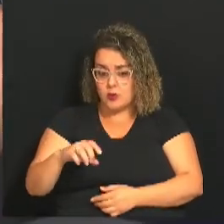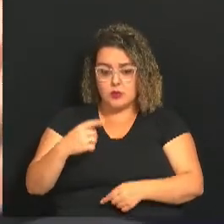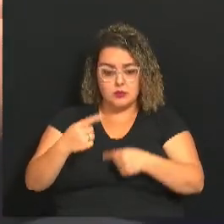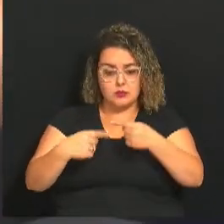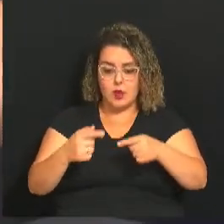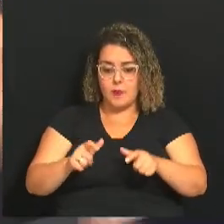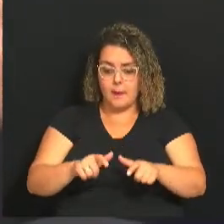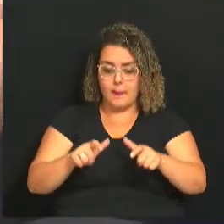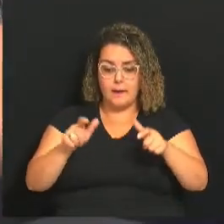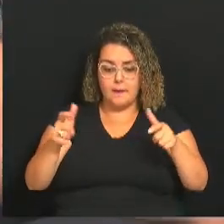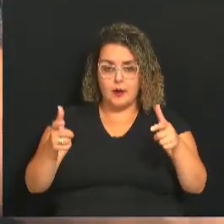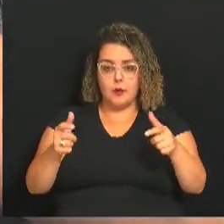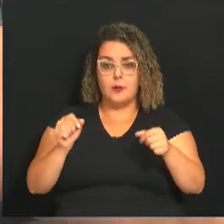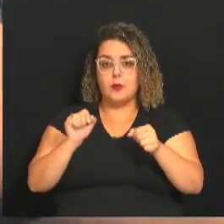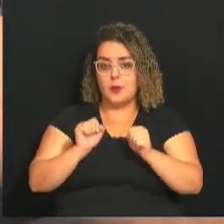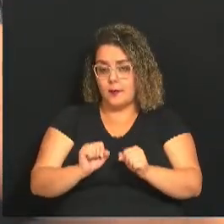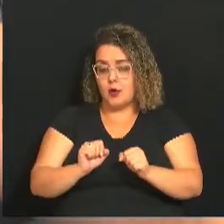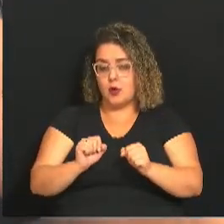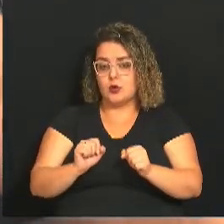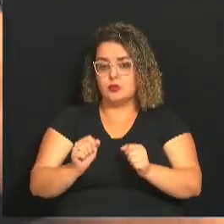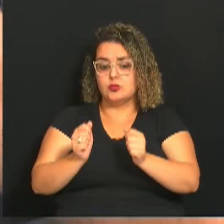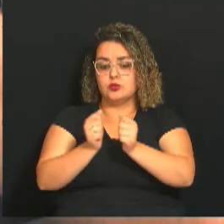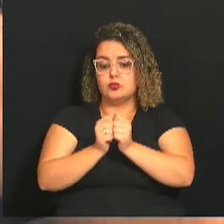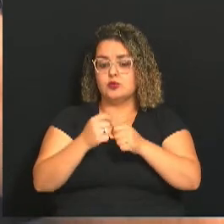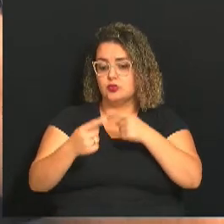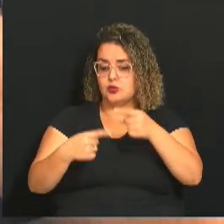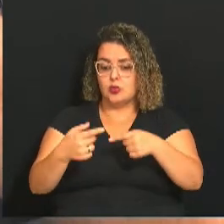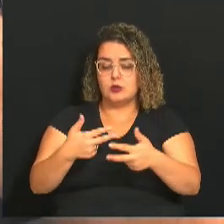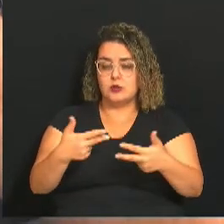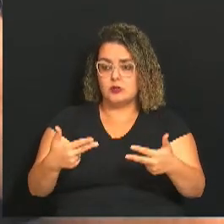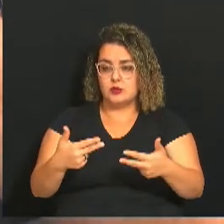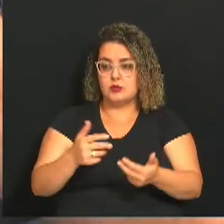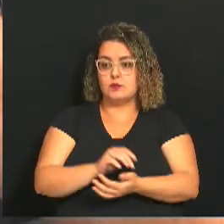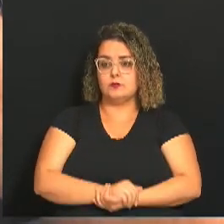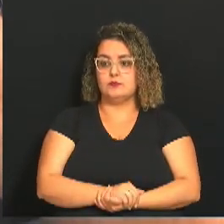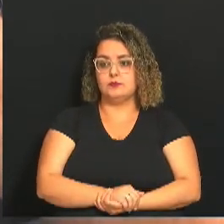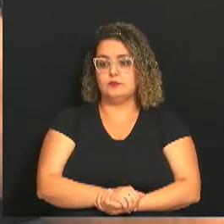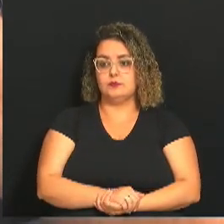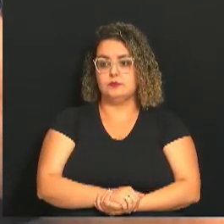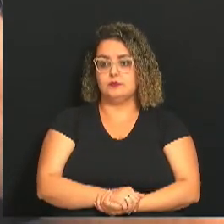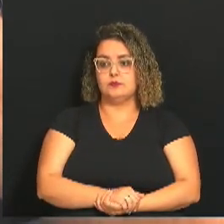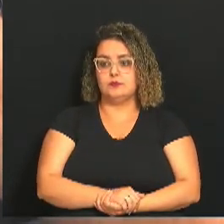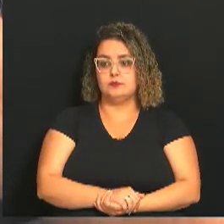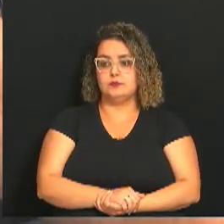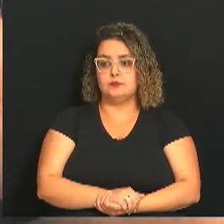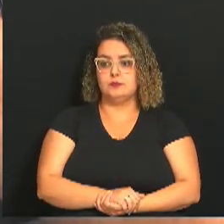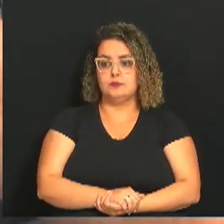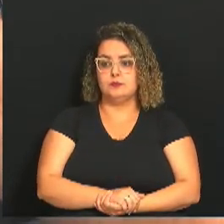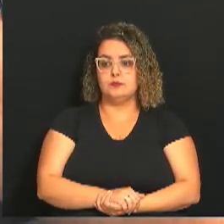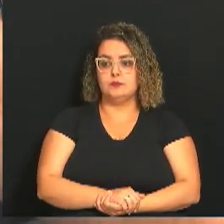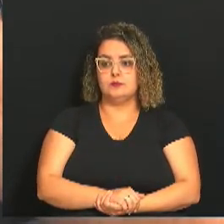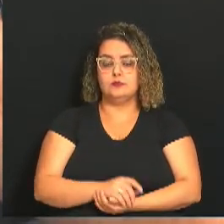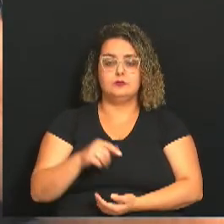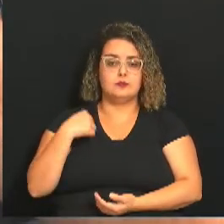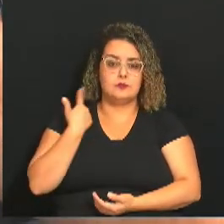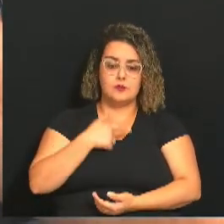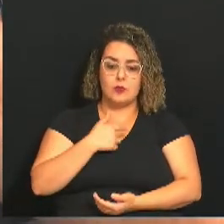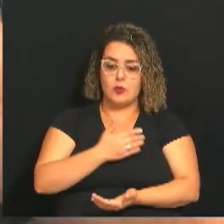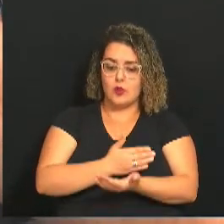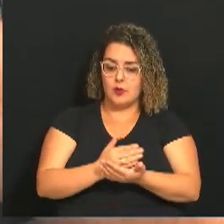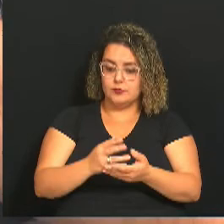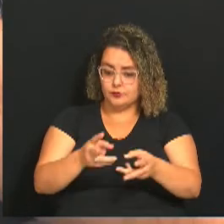eventos, porque ele pode vir acompanhado de outras coisas. Eu estou falando isso porque nós começamos a perceber